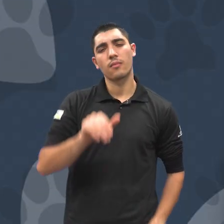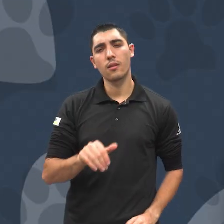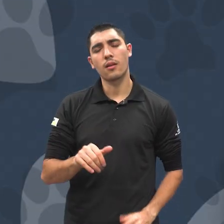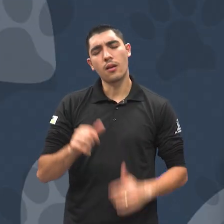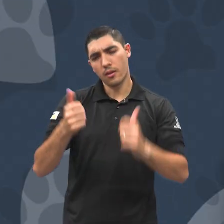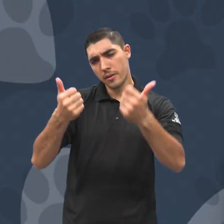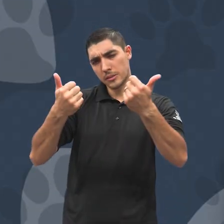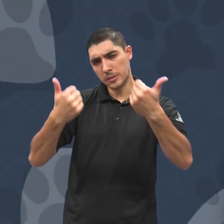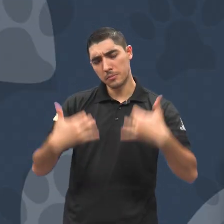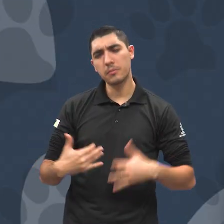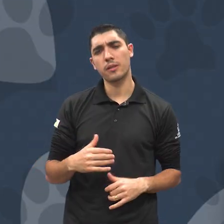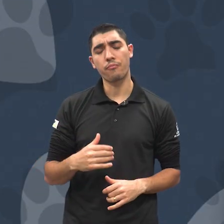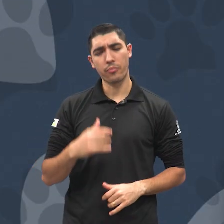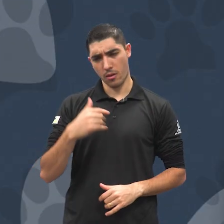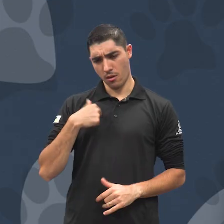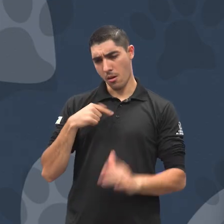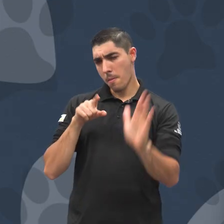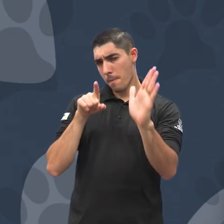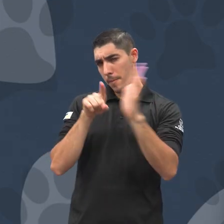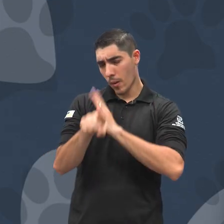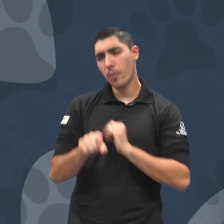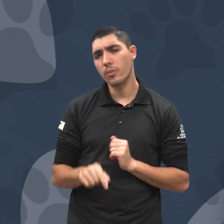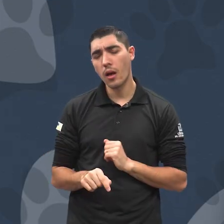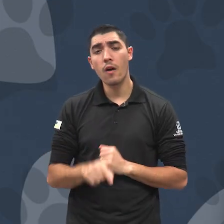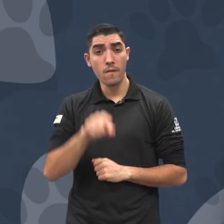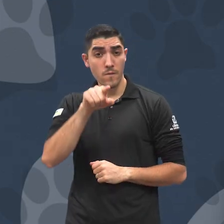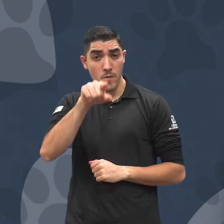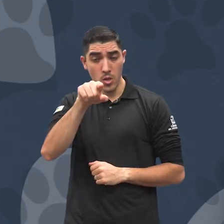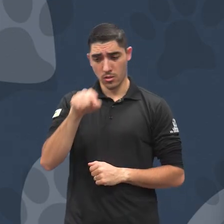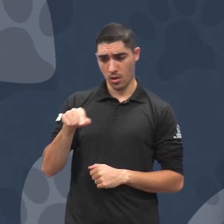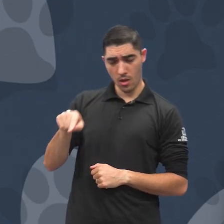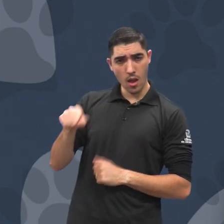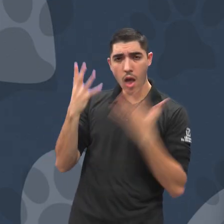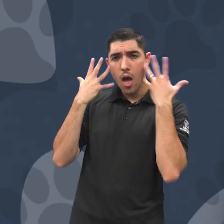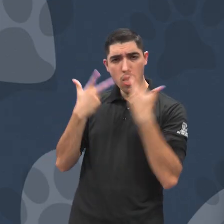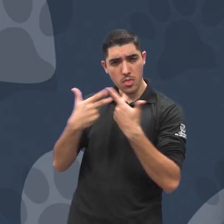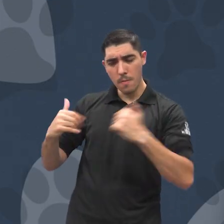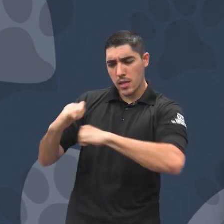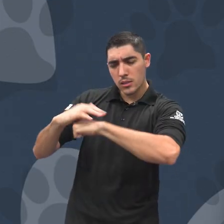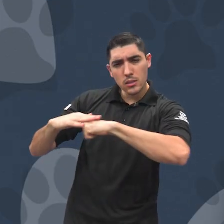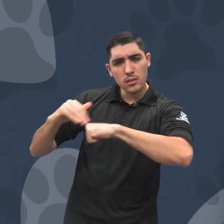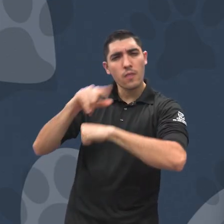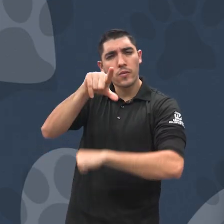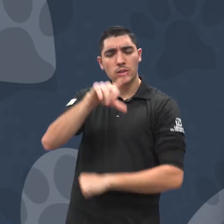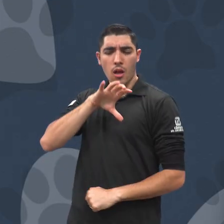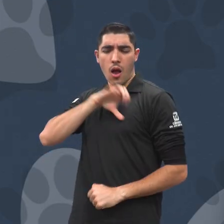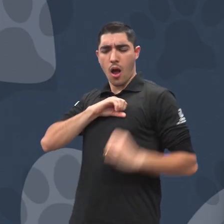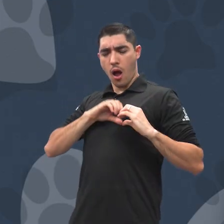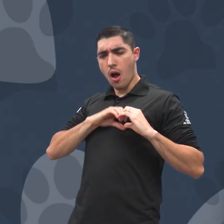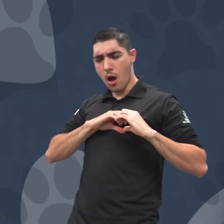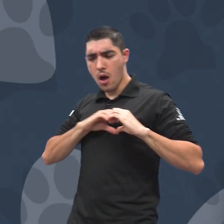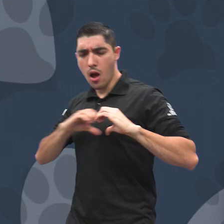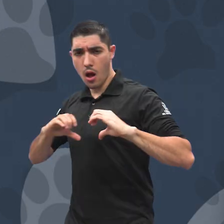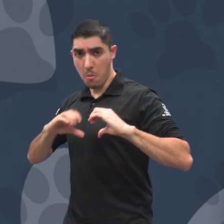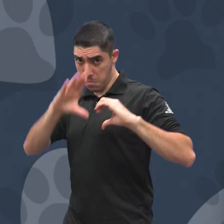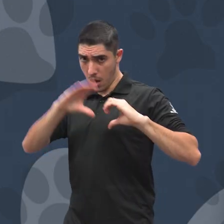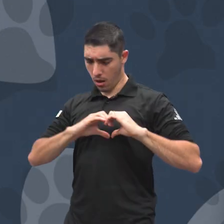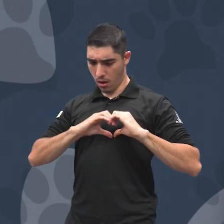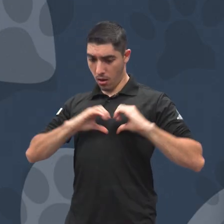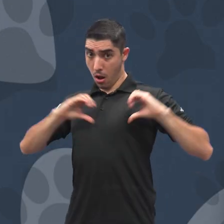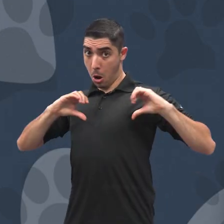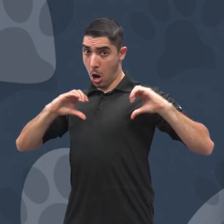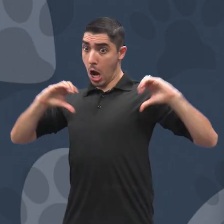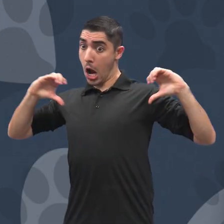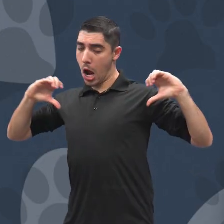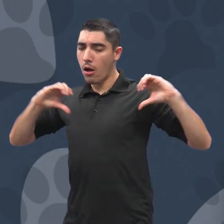Vem cá, o que você me responderia se eu te perguntasse qual é o tamanho do seu amor pelos animais? Bom, se